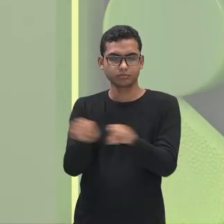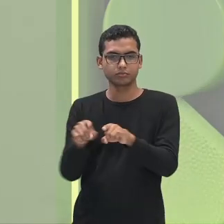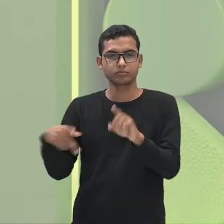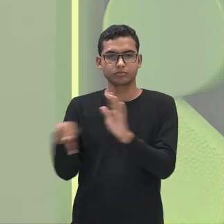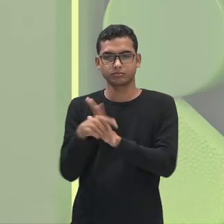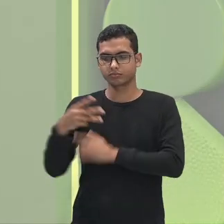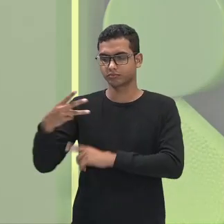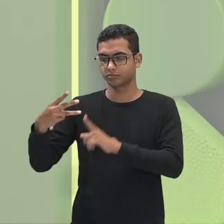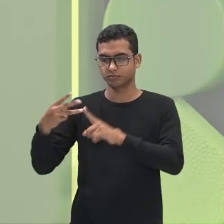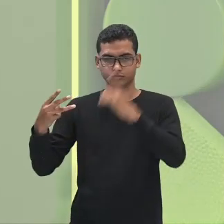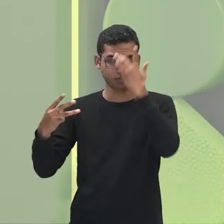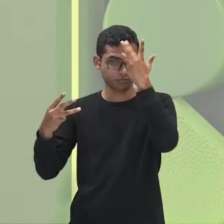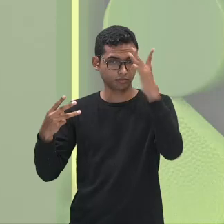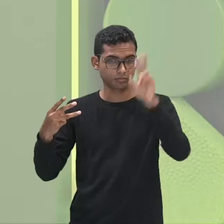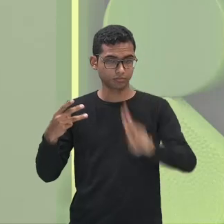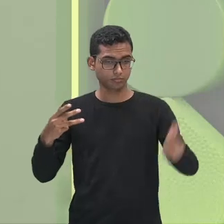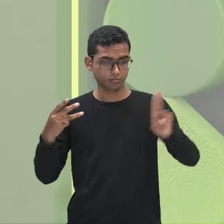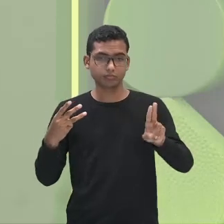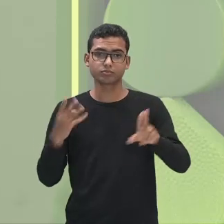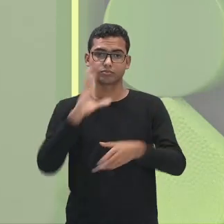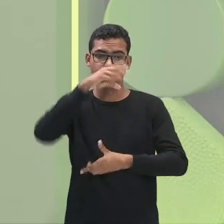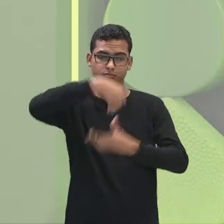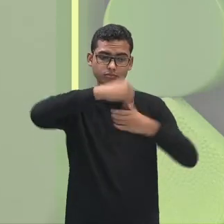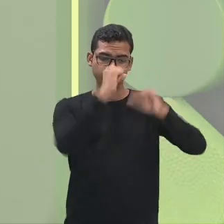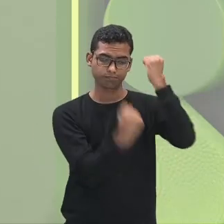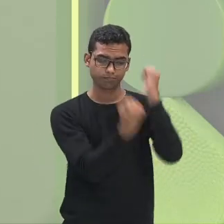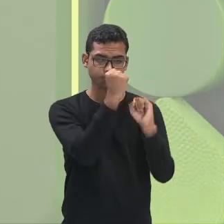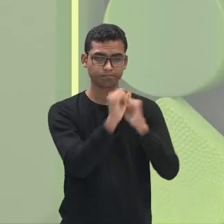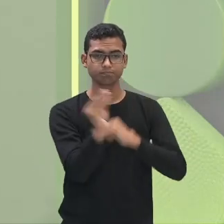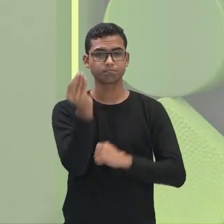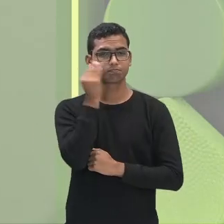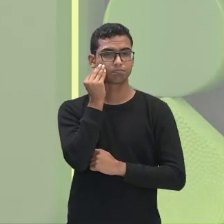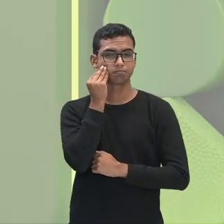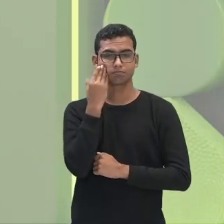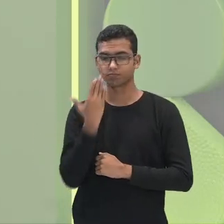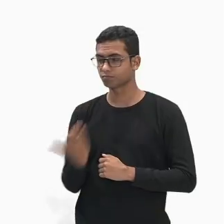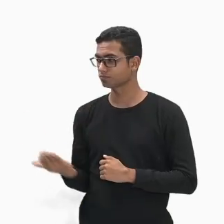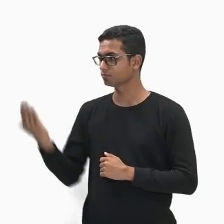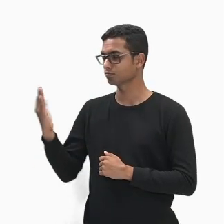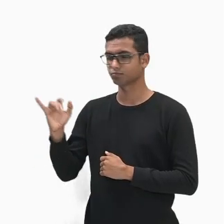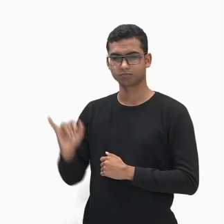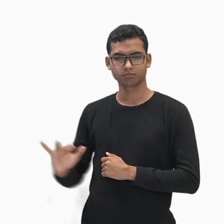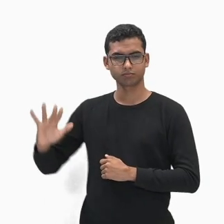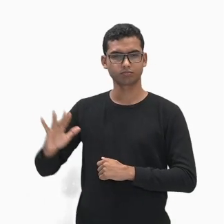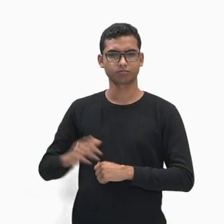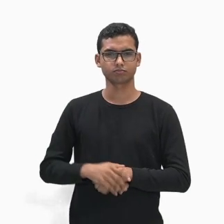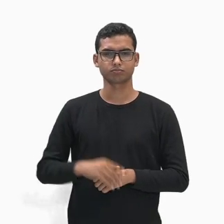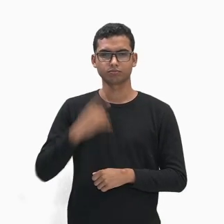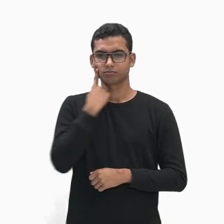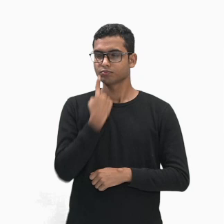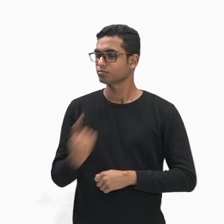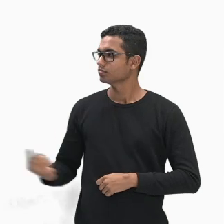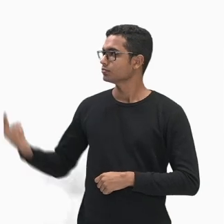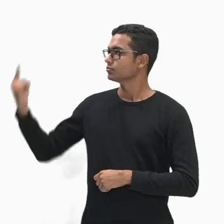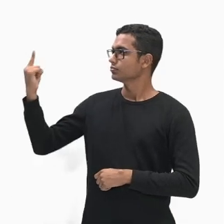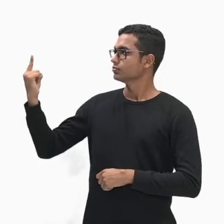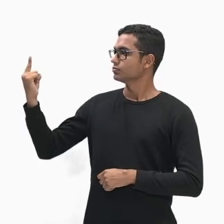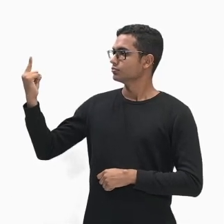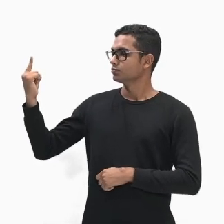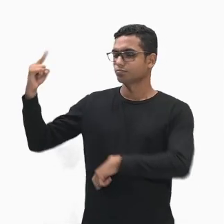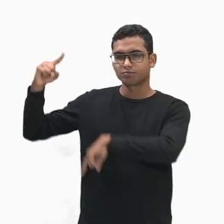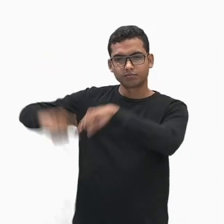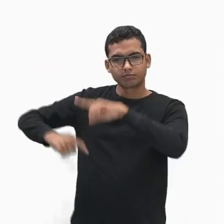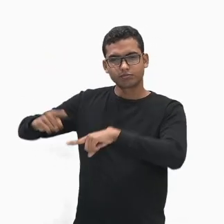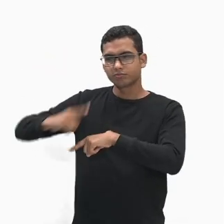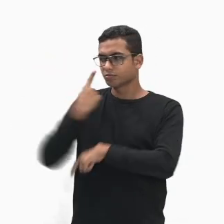mais fáceis de ser usados, por quê? Observem aí na imagem, olha lá. Você observa aí, ó, que esses